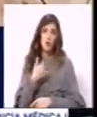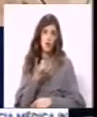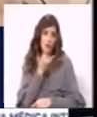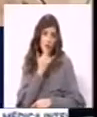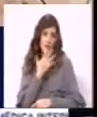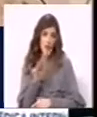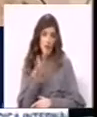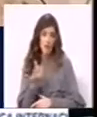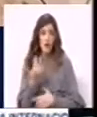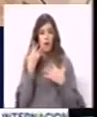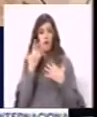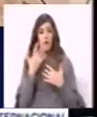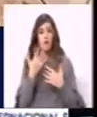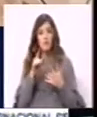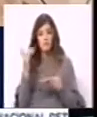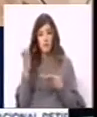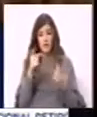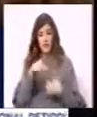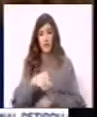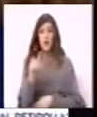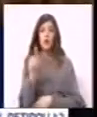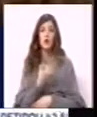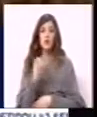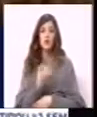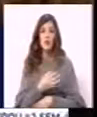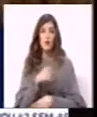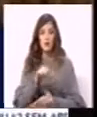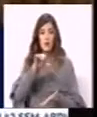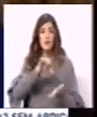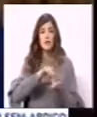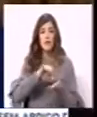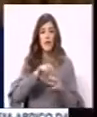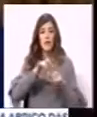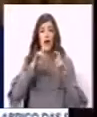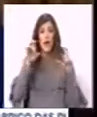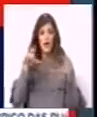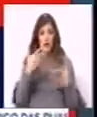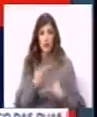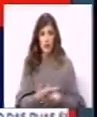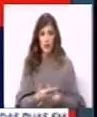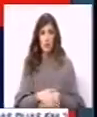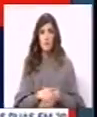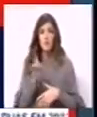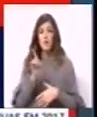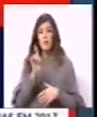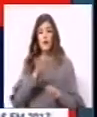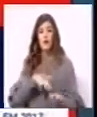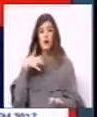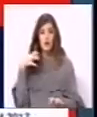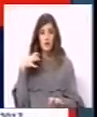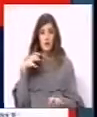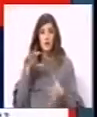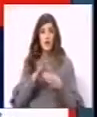A novidade foi apresentada no Porto, onde de resto deverá ficar sediada a agência. E durante a primeira conferência GAGO